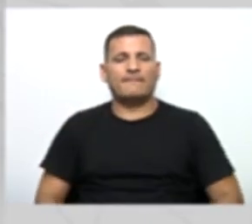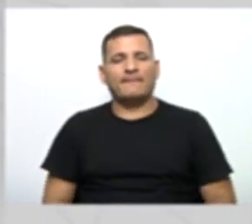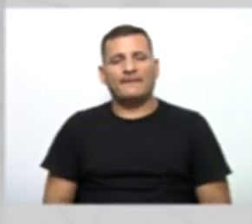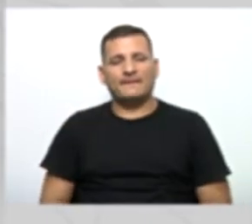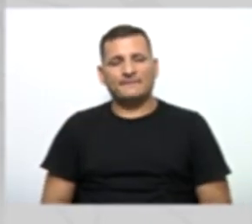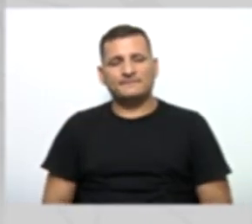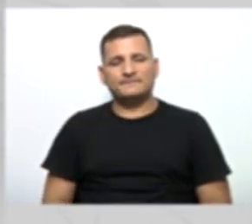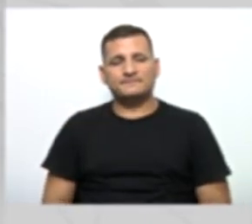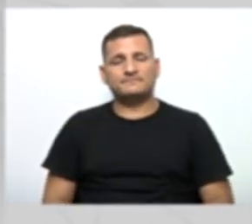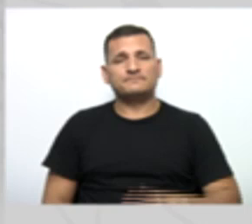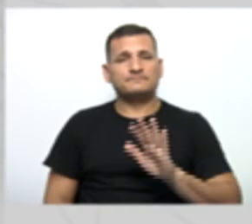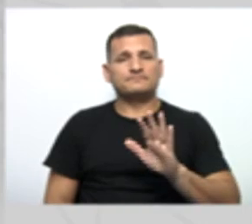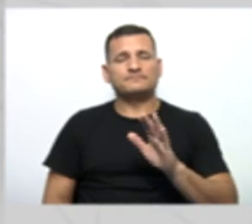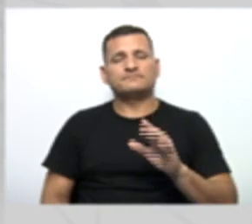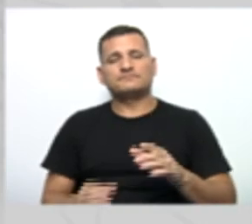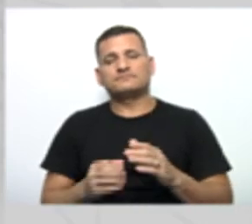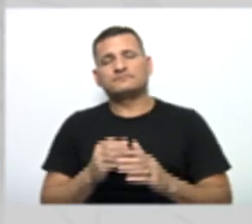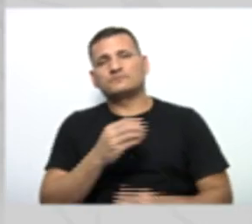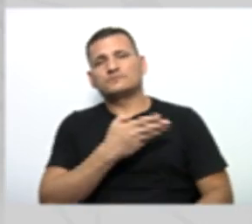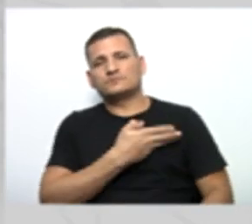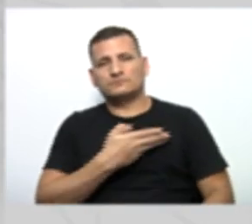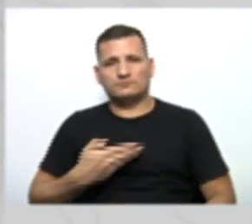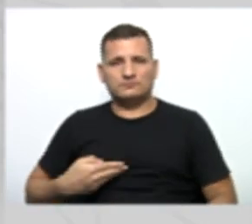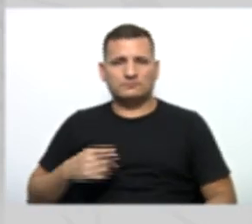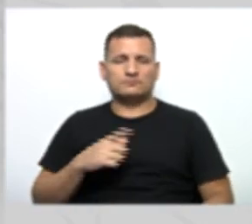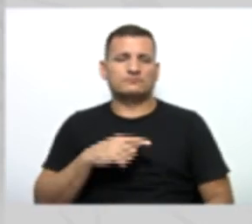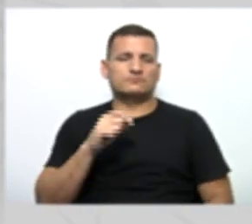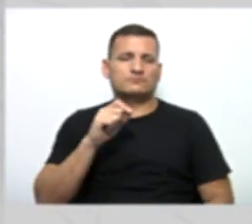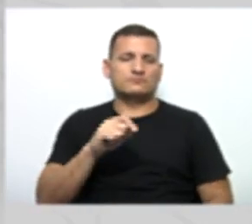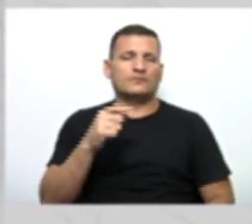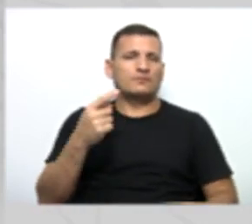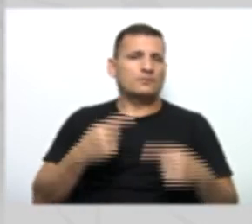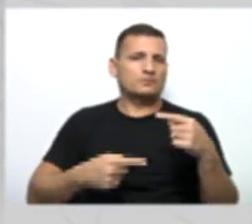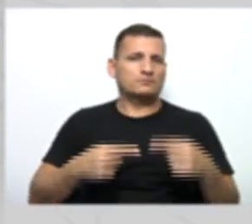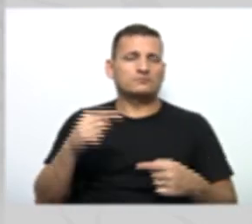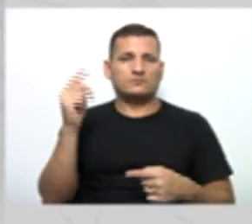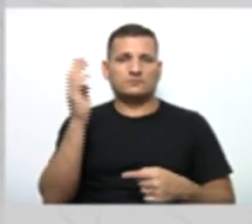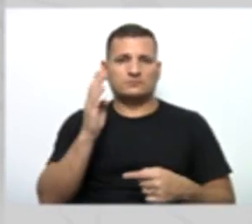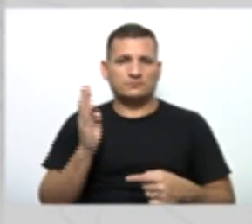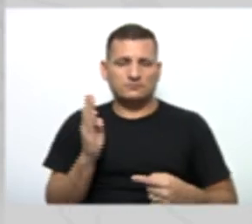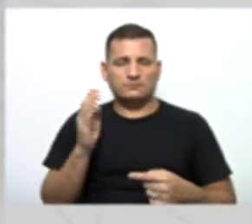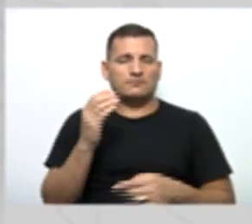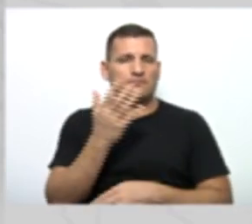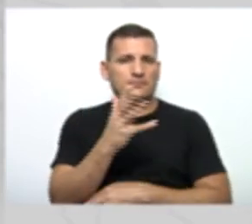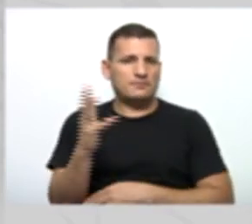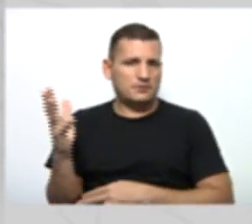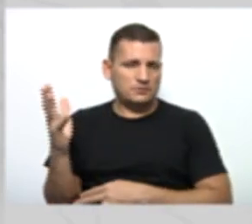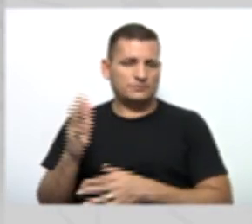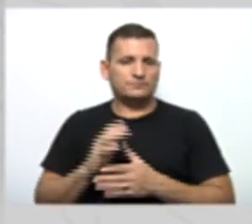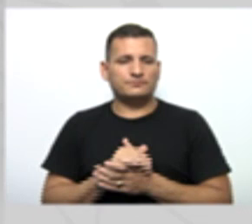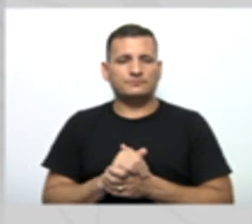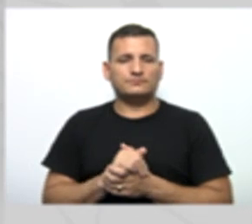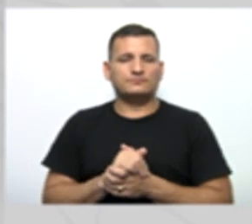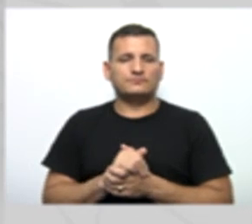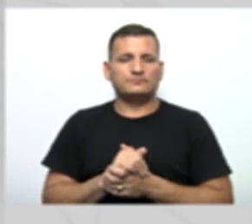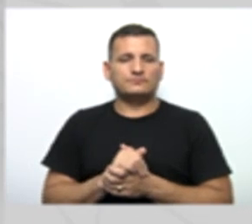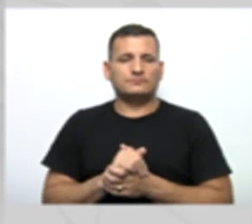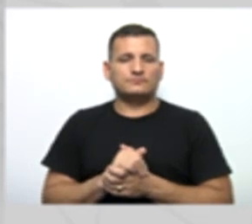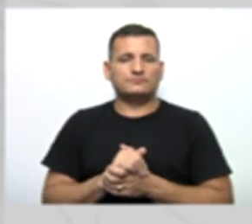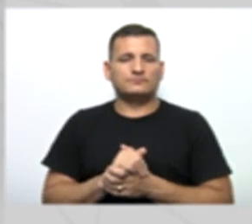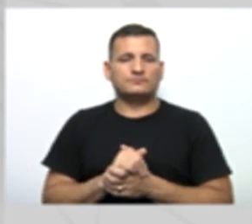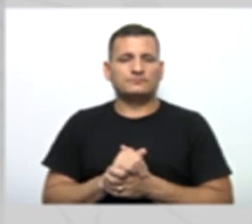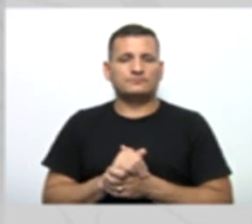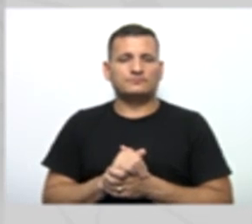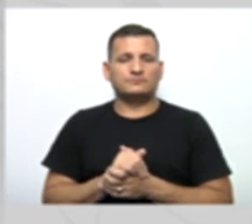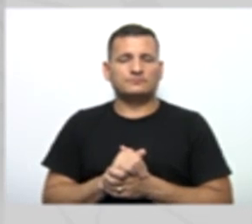Para isso, o governo trabalha com a Política Nacional do Meio Ambiente. Afinal, não adianta haver uma